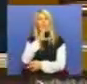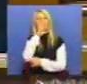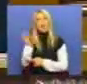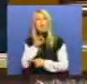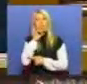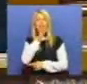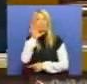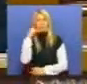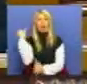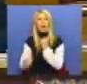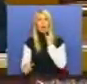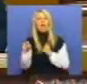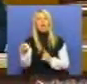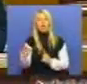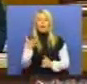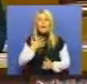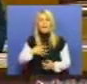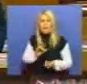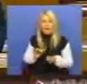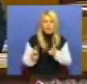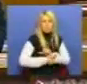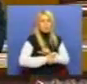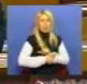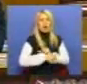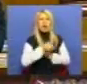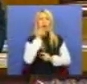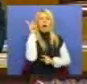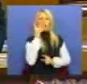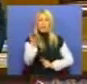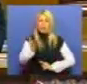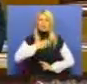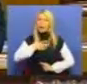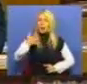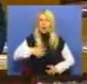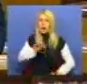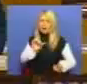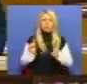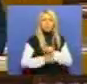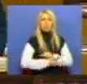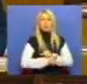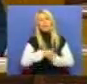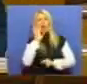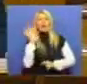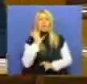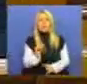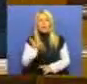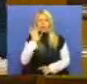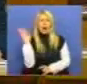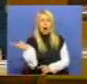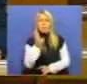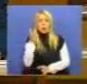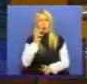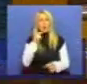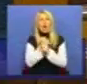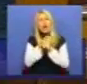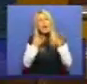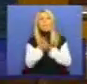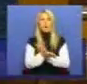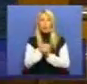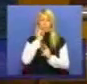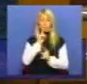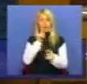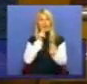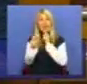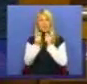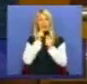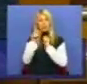de risco. Quer virar o jogo que a vida lhe deu à partida e foi procurar emprego. Numa entrevista de emprego fazem-lhe uma proposta